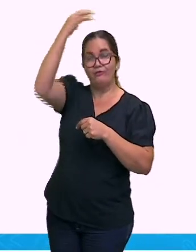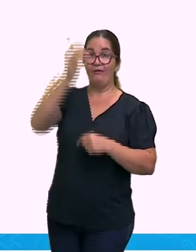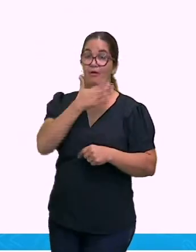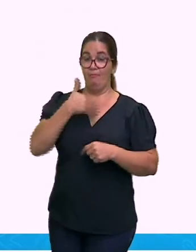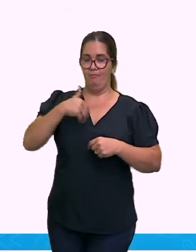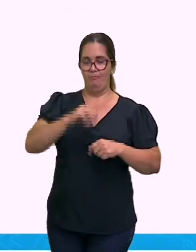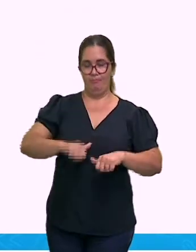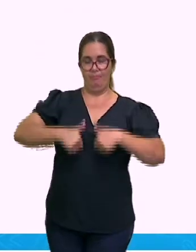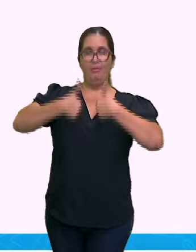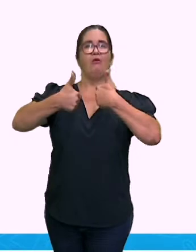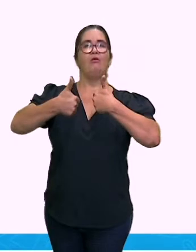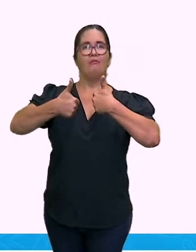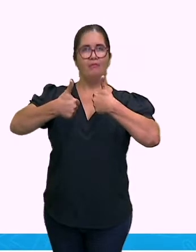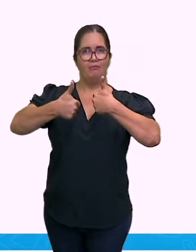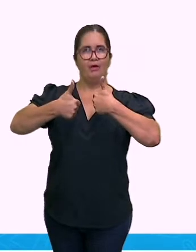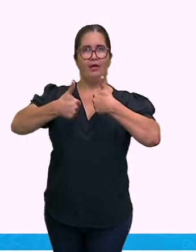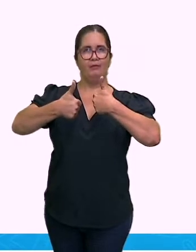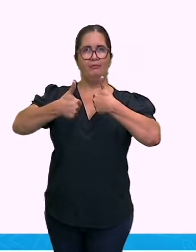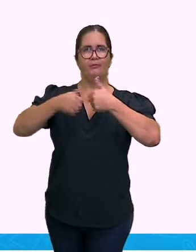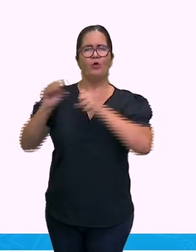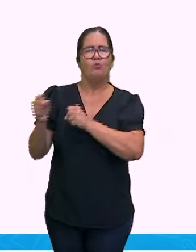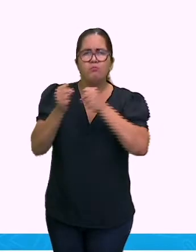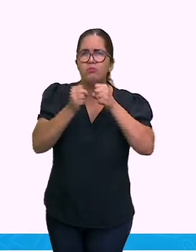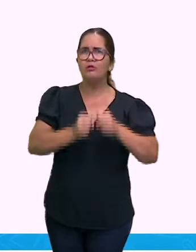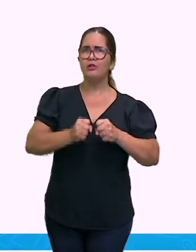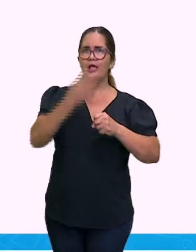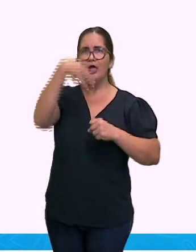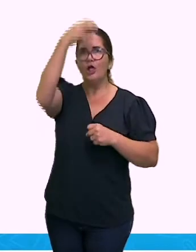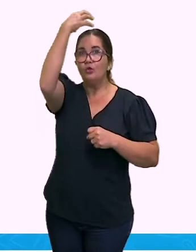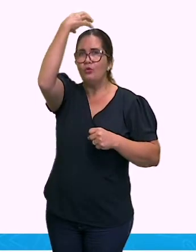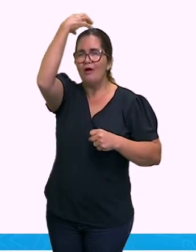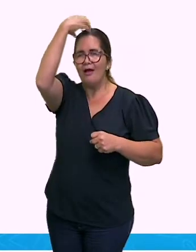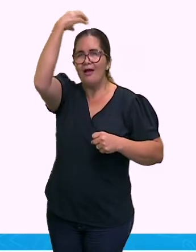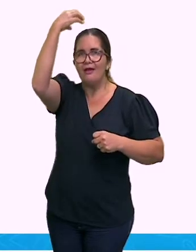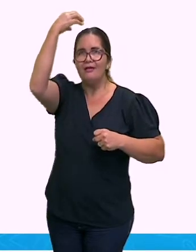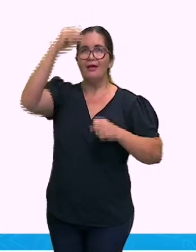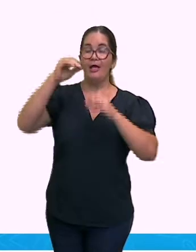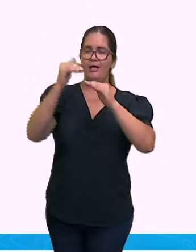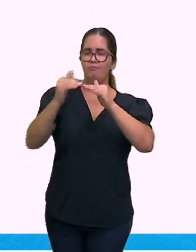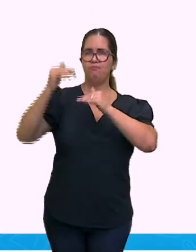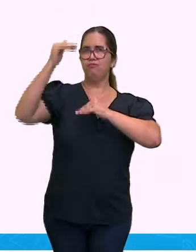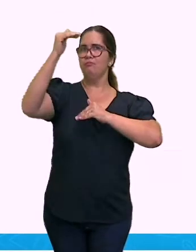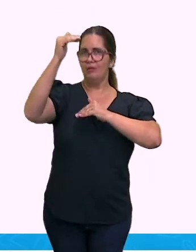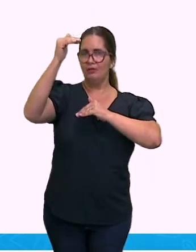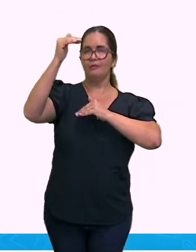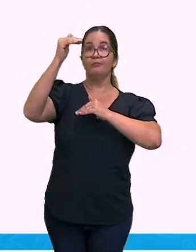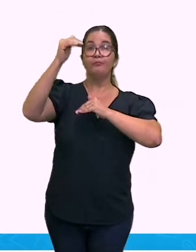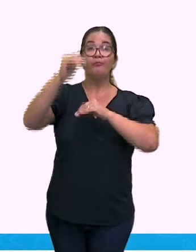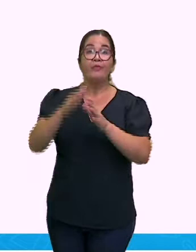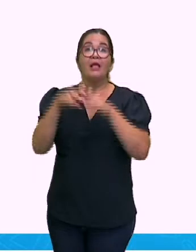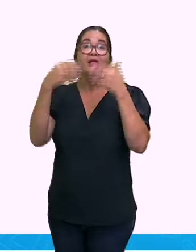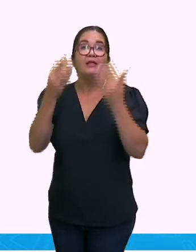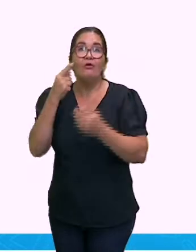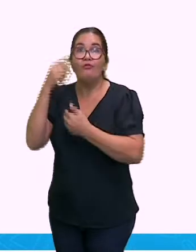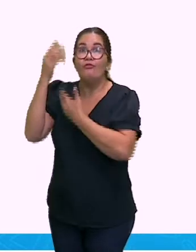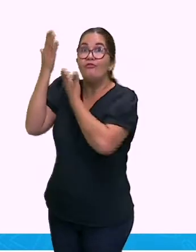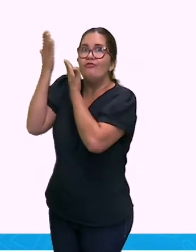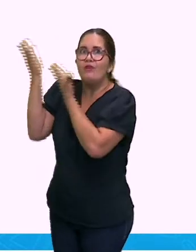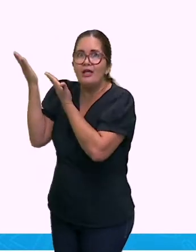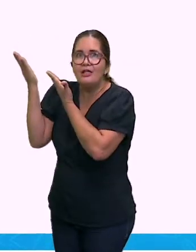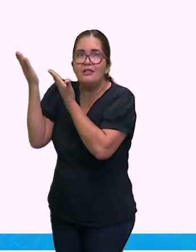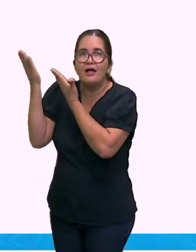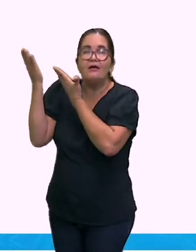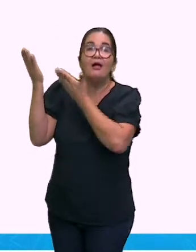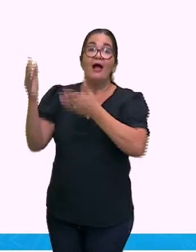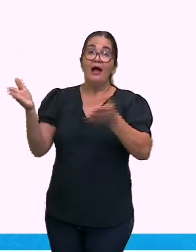deixando de lado qual era a linha financeira do absolutismo. O capitalismo,